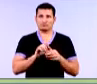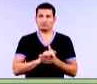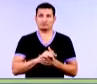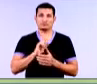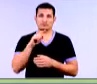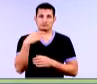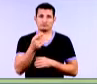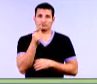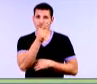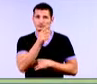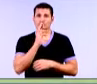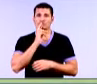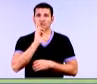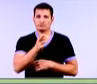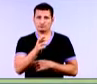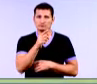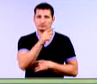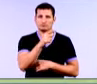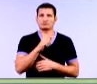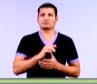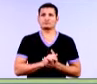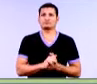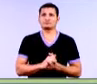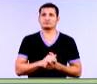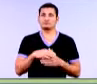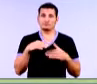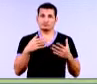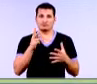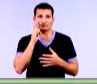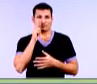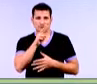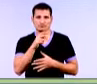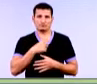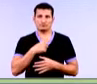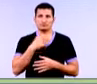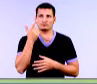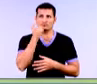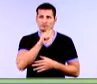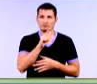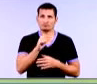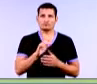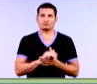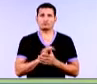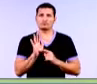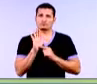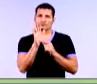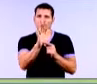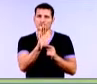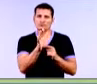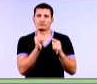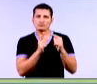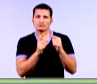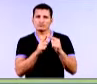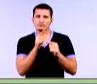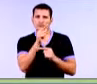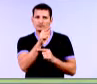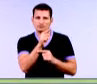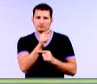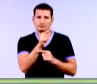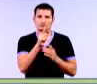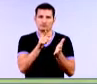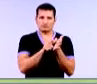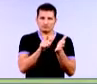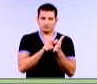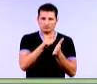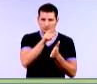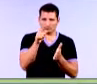resultado. Então observem, para que eu conseguisse reproduzir exatamente o que estava no papel aí